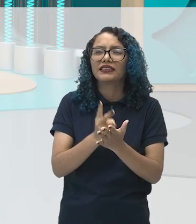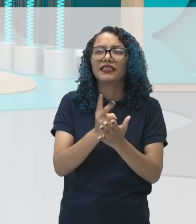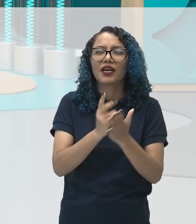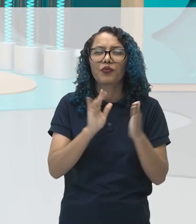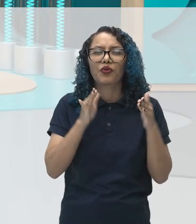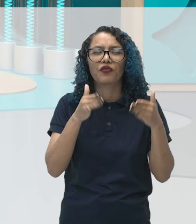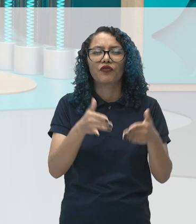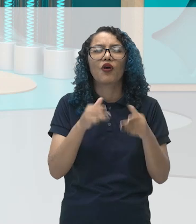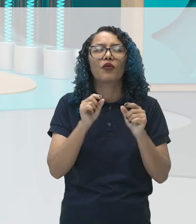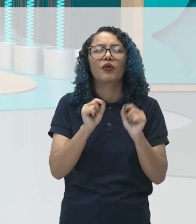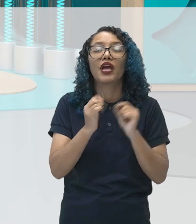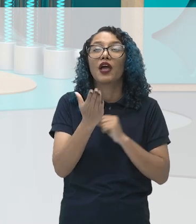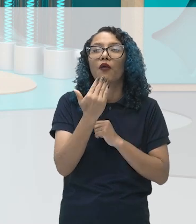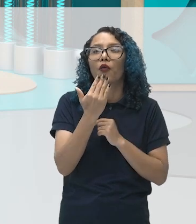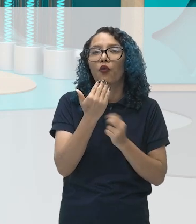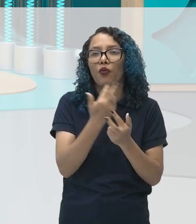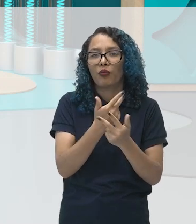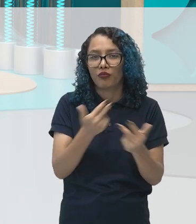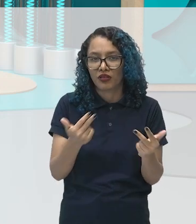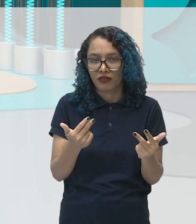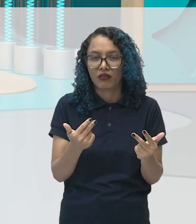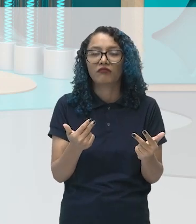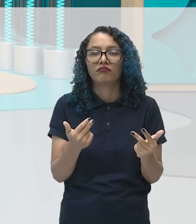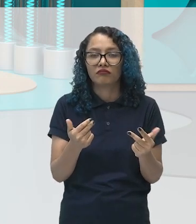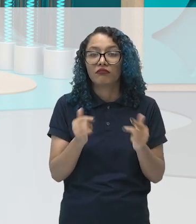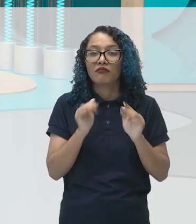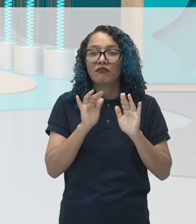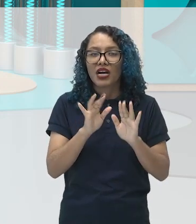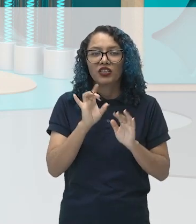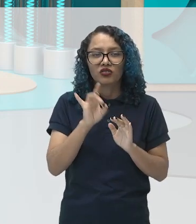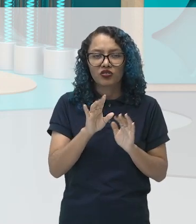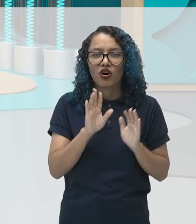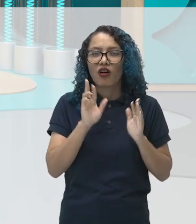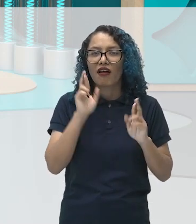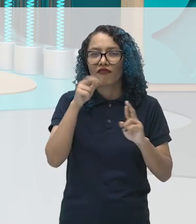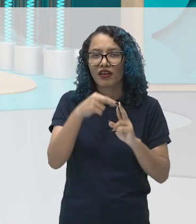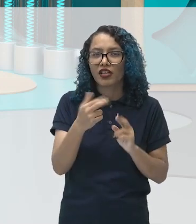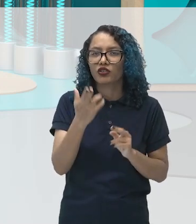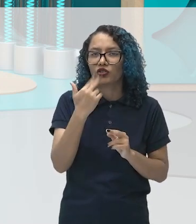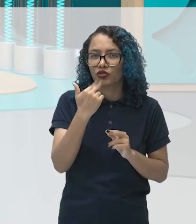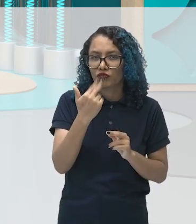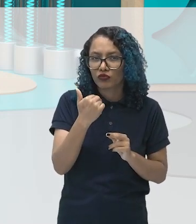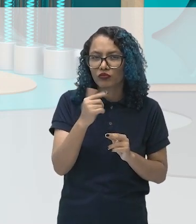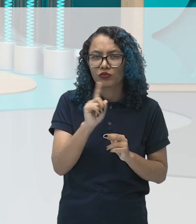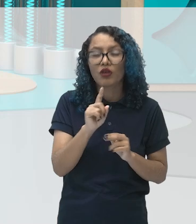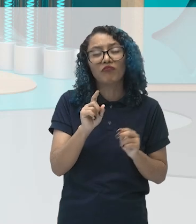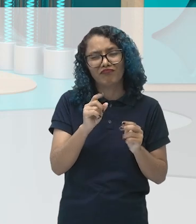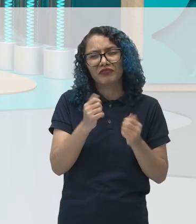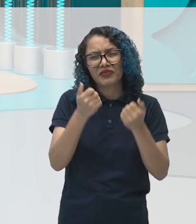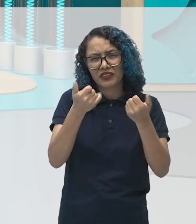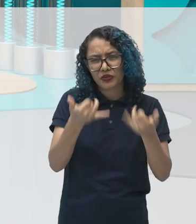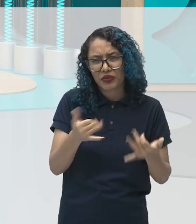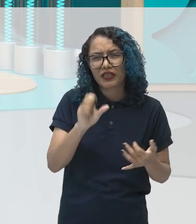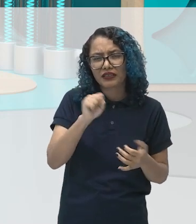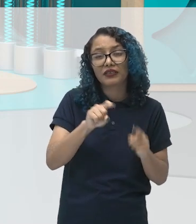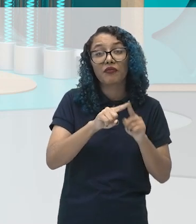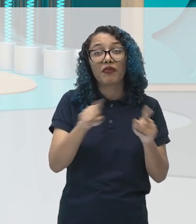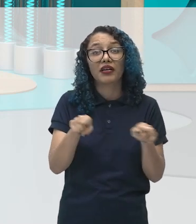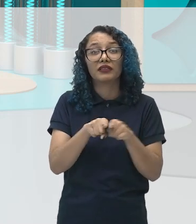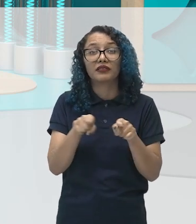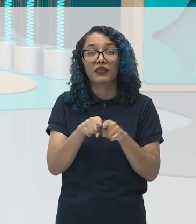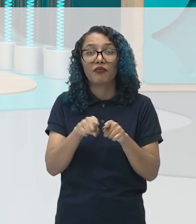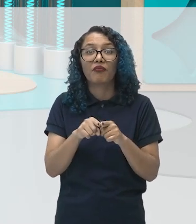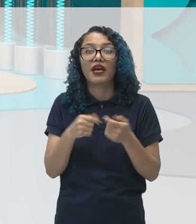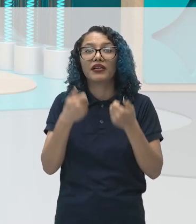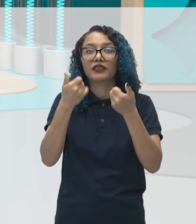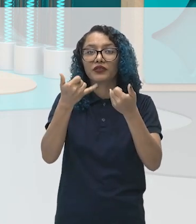questão alimentar. Mas não apenas questão nutricional, eles falam disso também. Mas eles falam